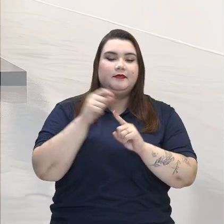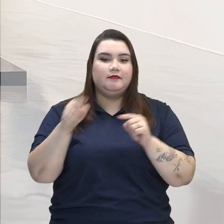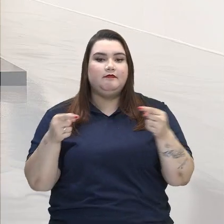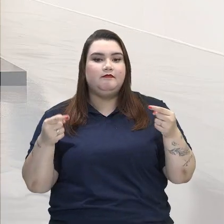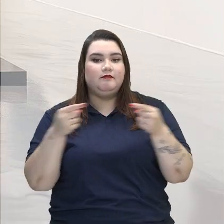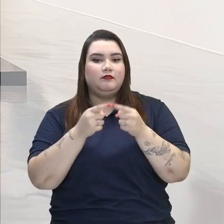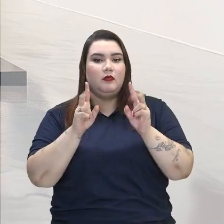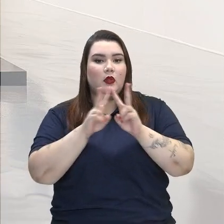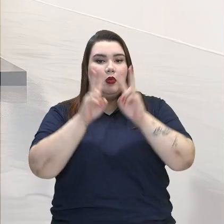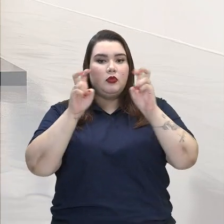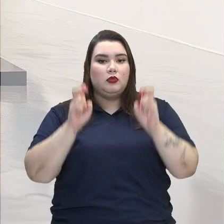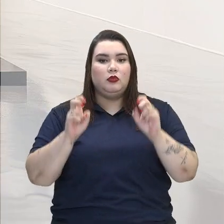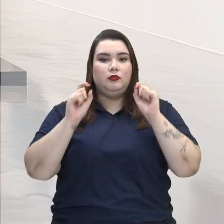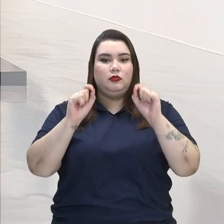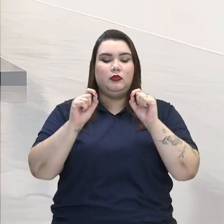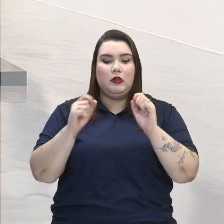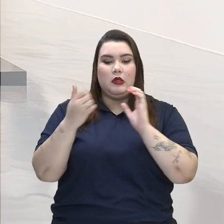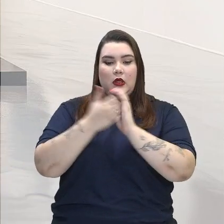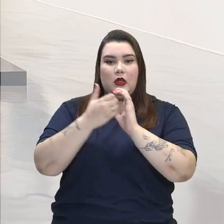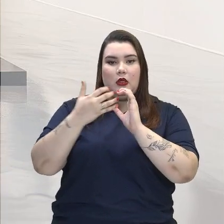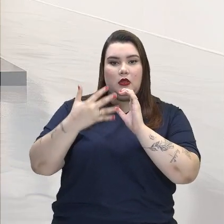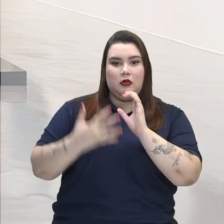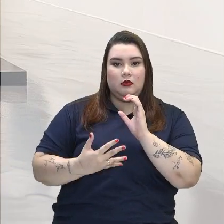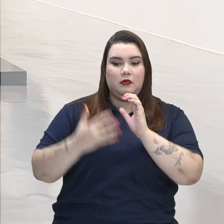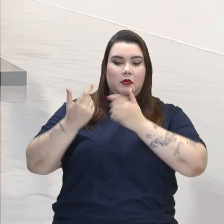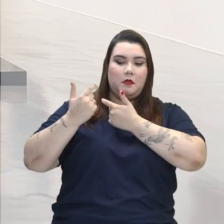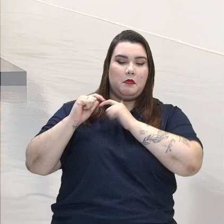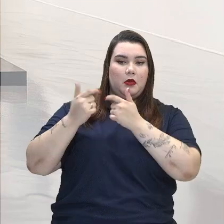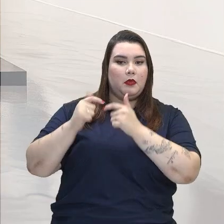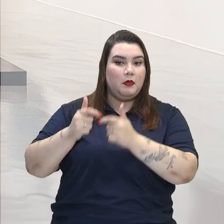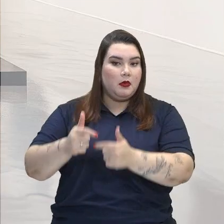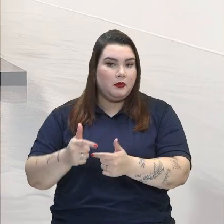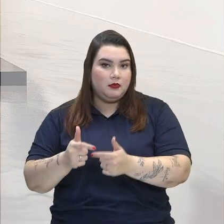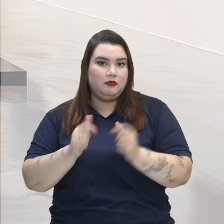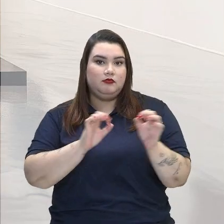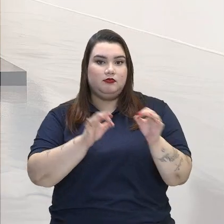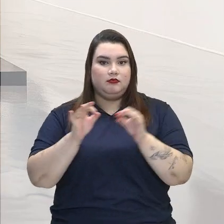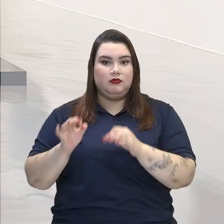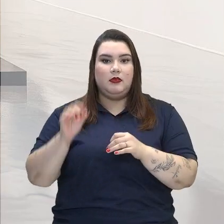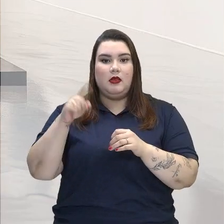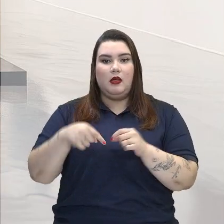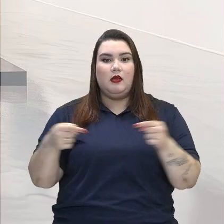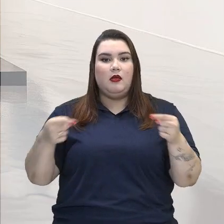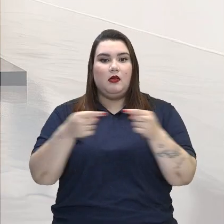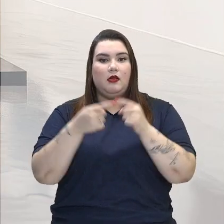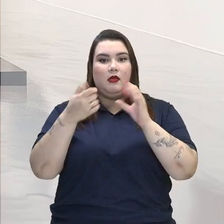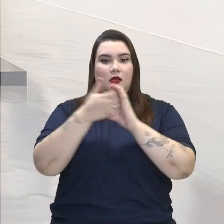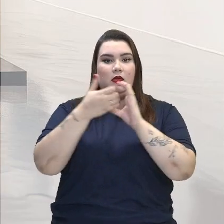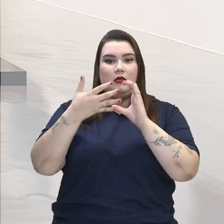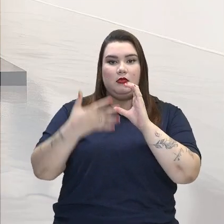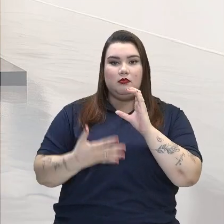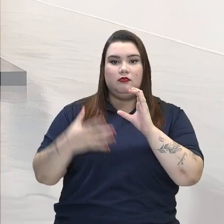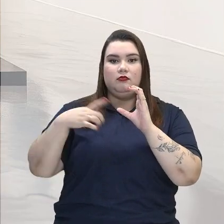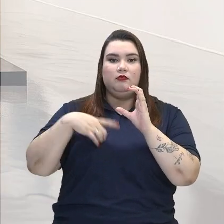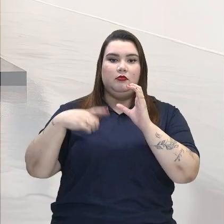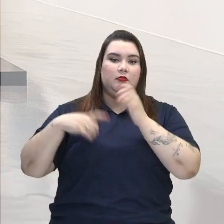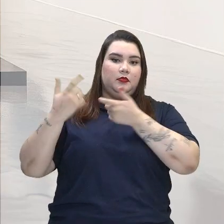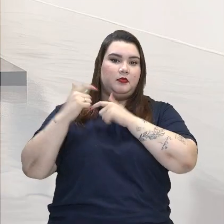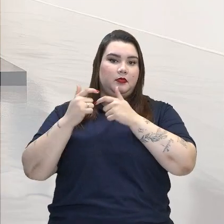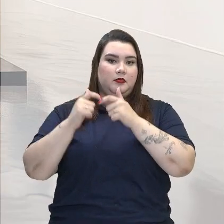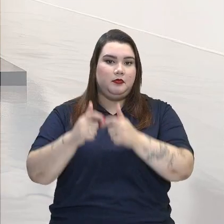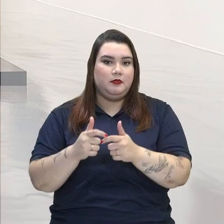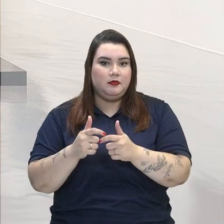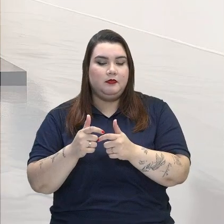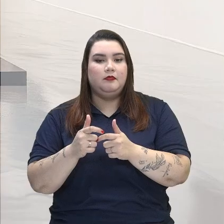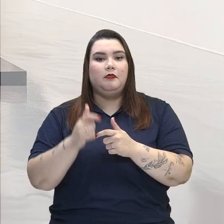sobre a transmissão de características hereditárias, que são aquelas características que são transmitidas dos pais